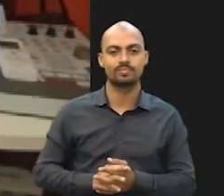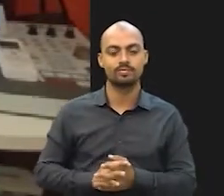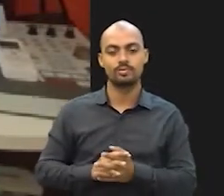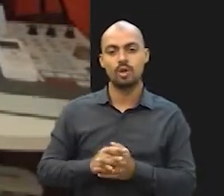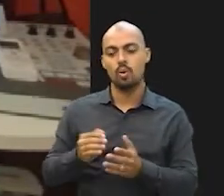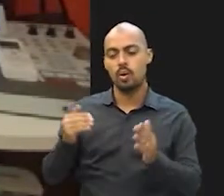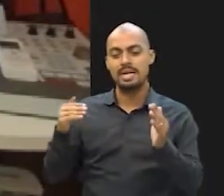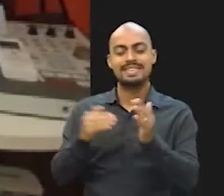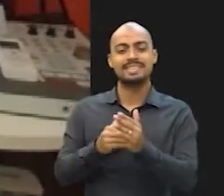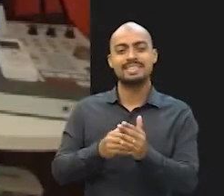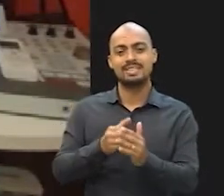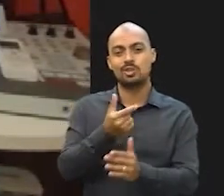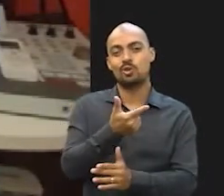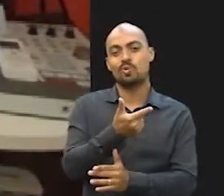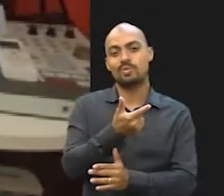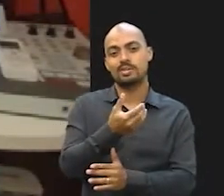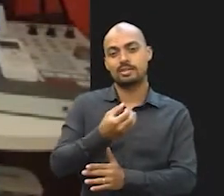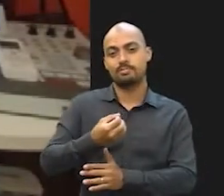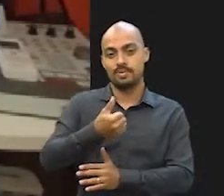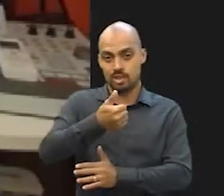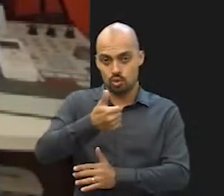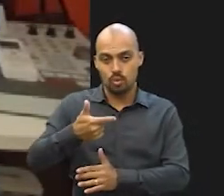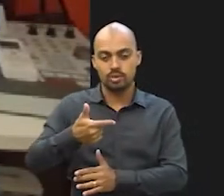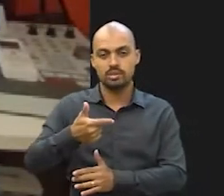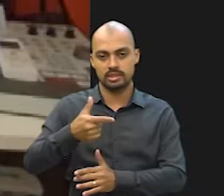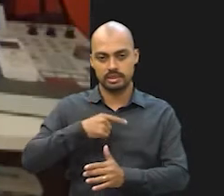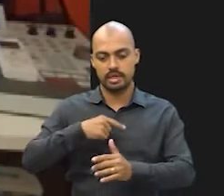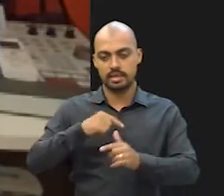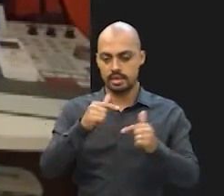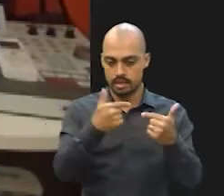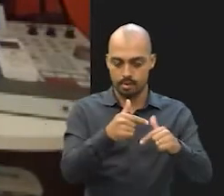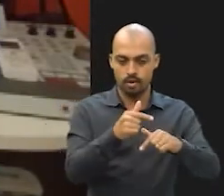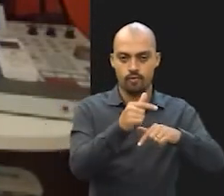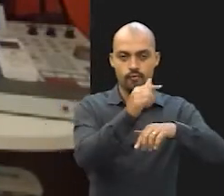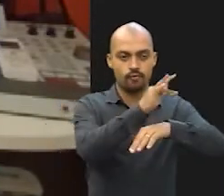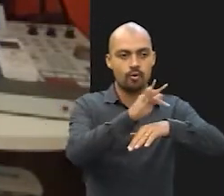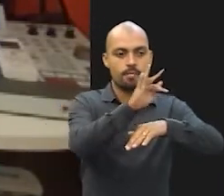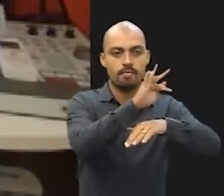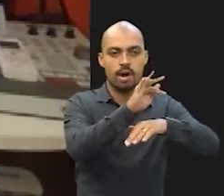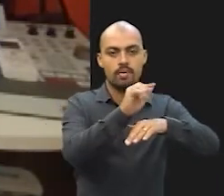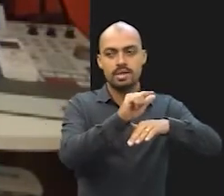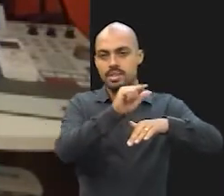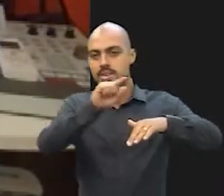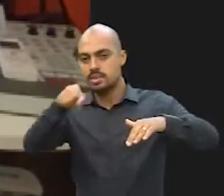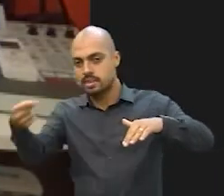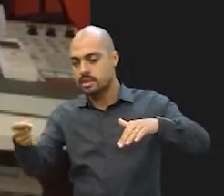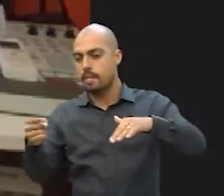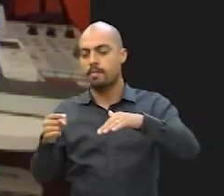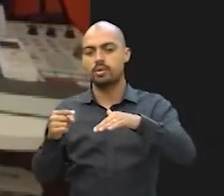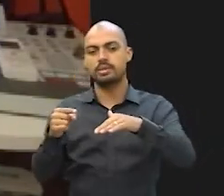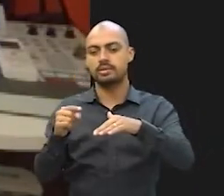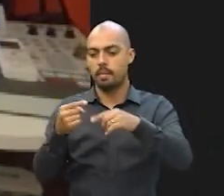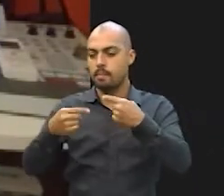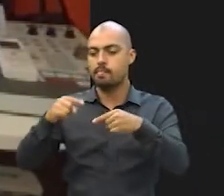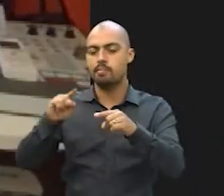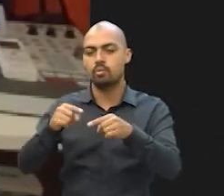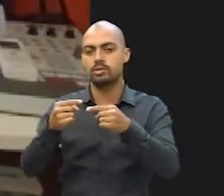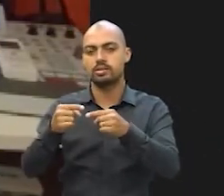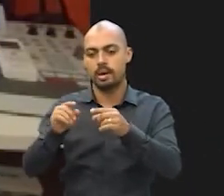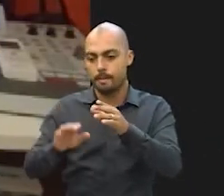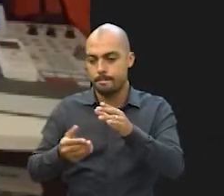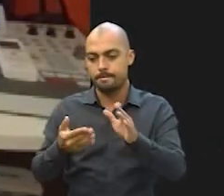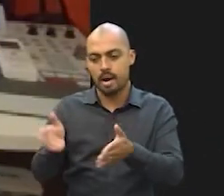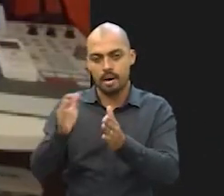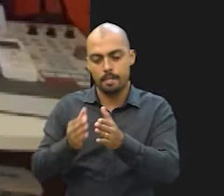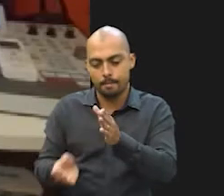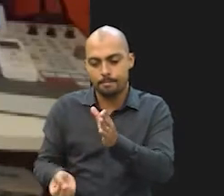até 2012, eu sempre dividi o trabalho formal com a discotecagem, com a produção musical. E de 2012